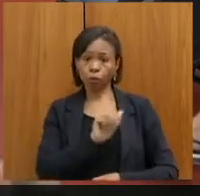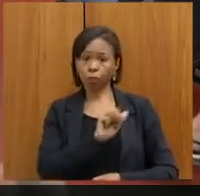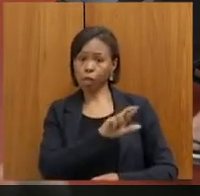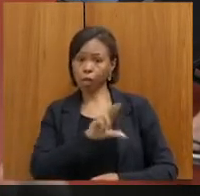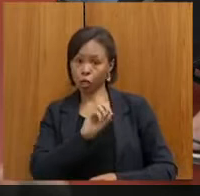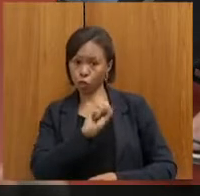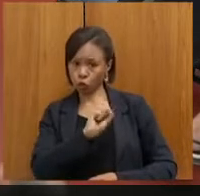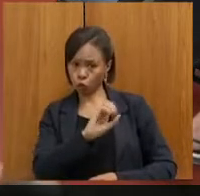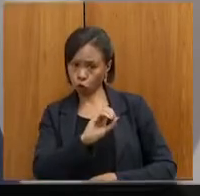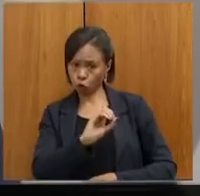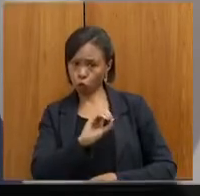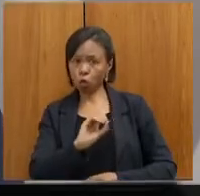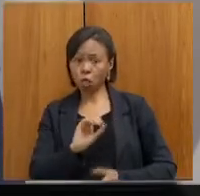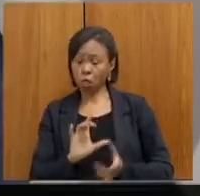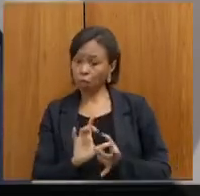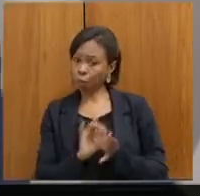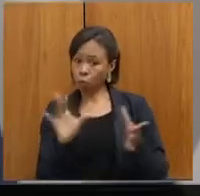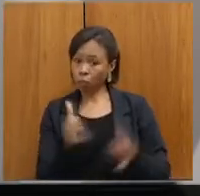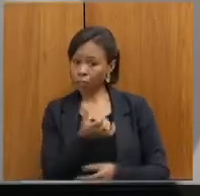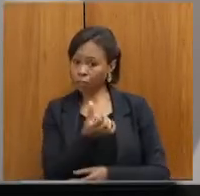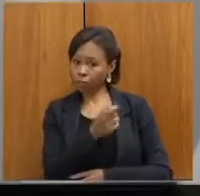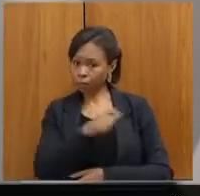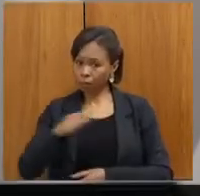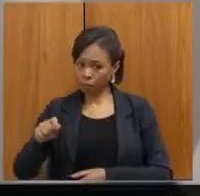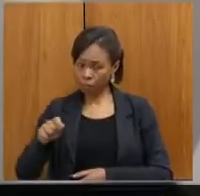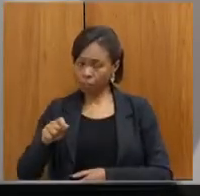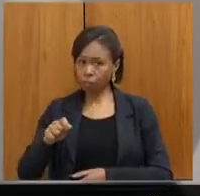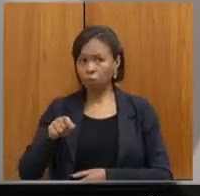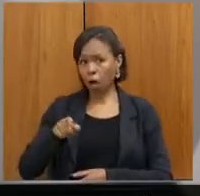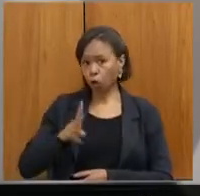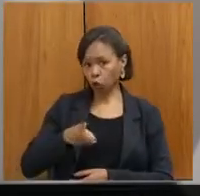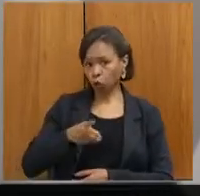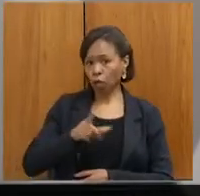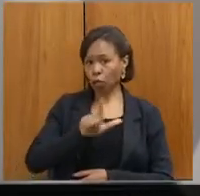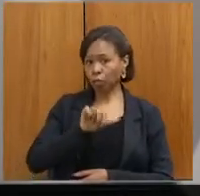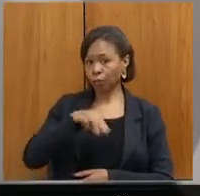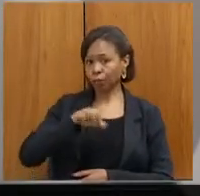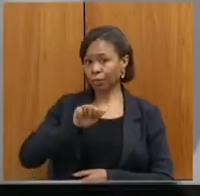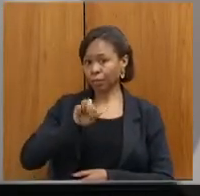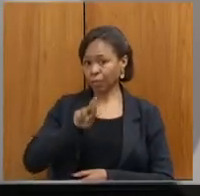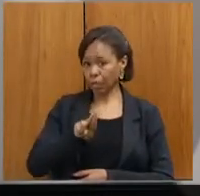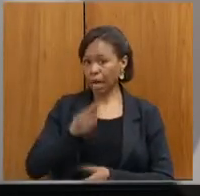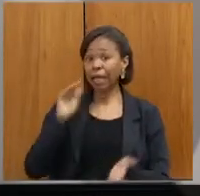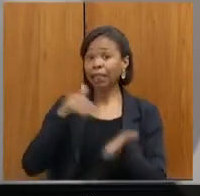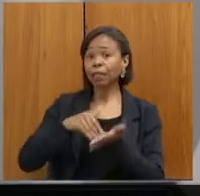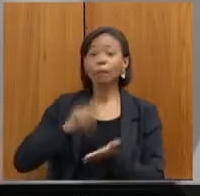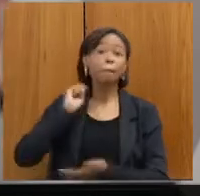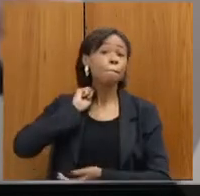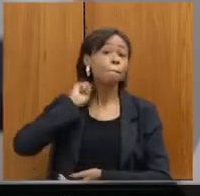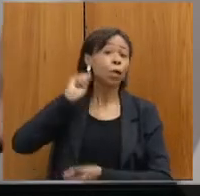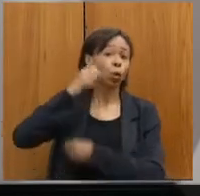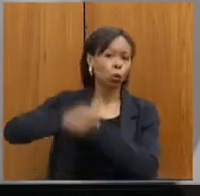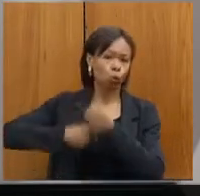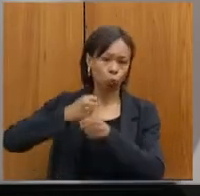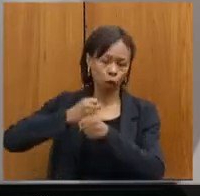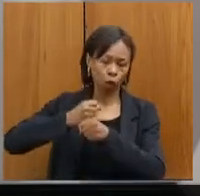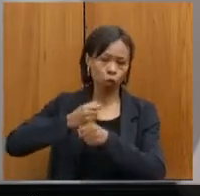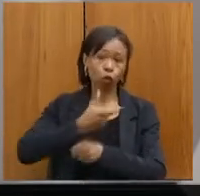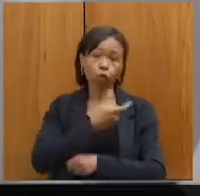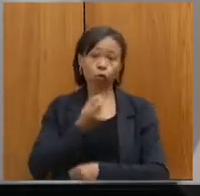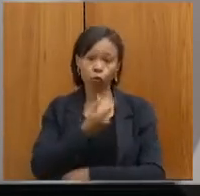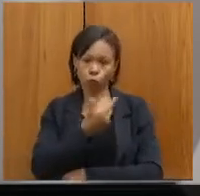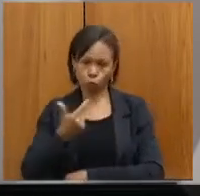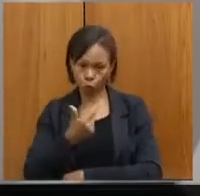seis meses de prazo para não manutenção da liminar ou seja até Abril do ano que vem então a gente espera ter o saldo